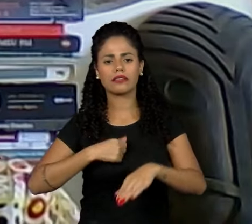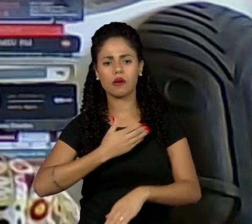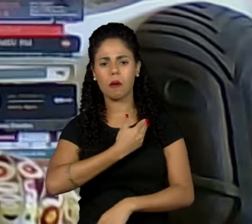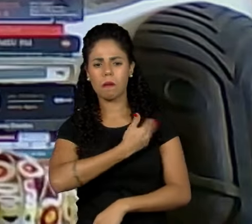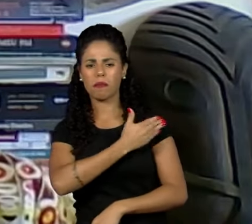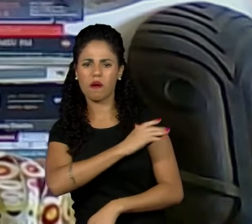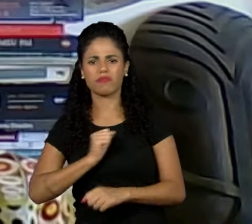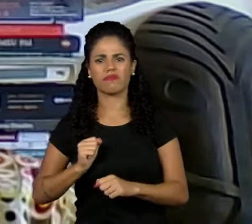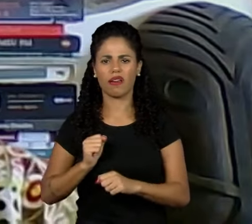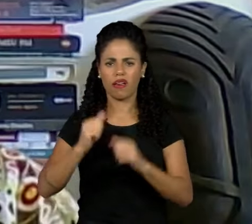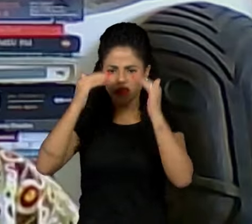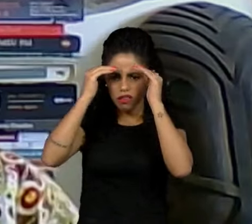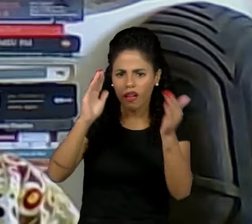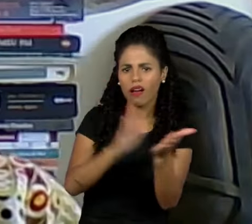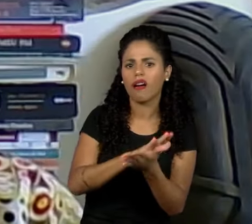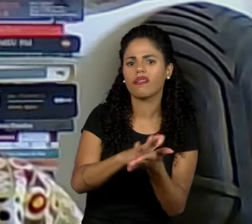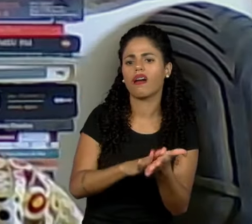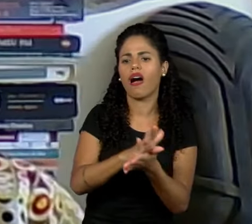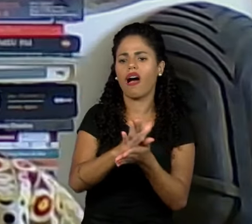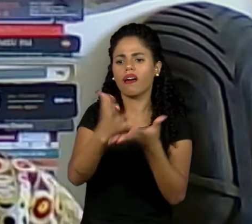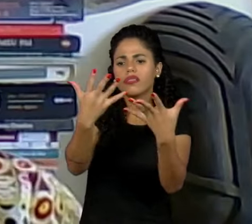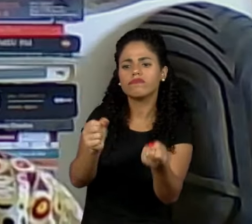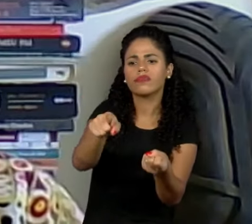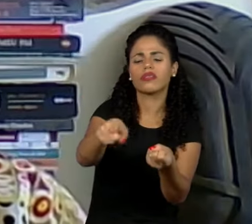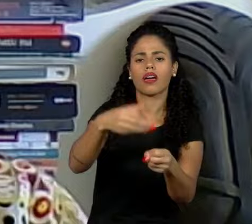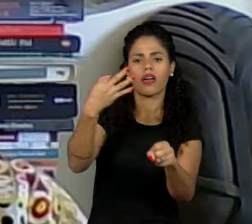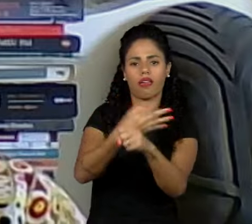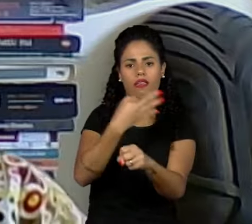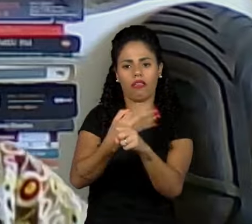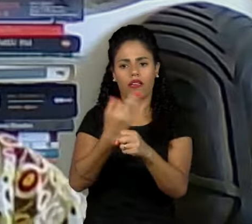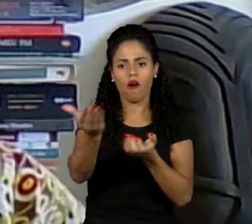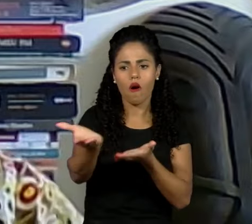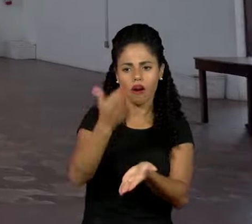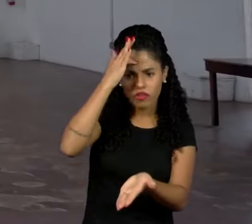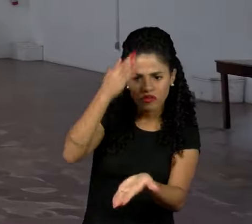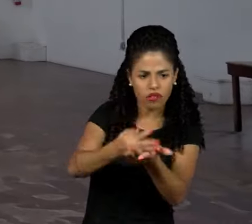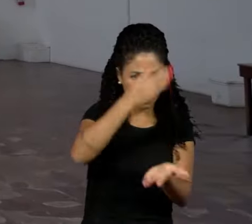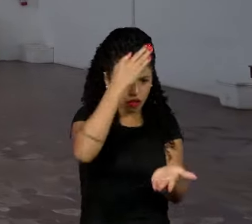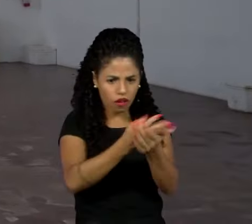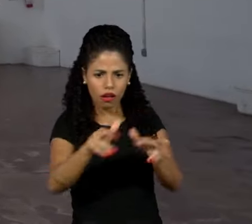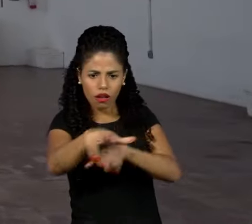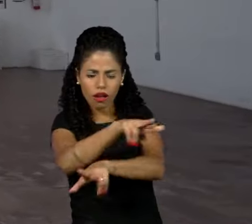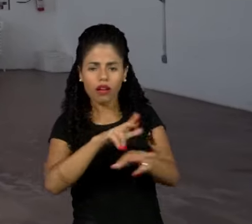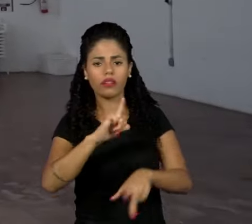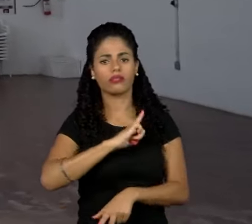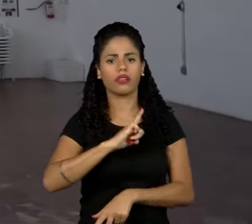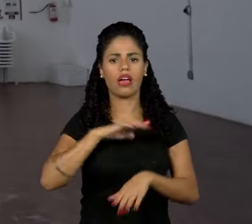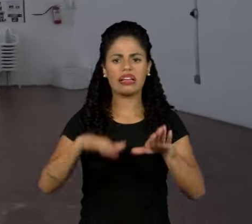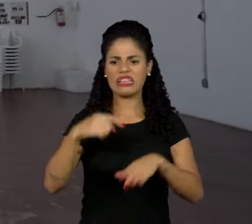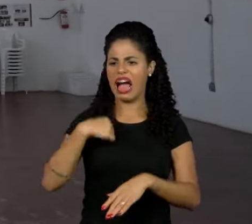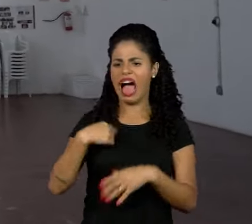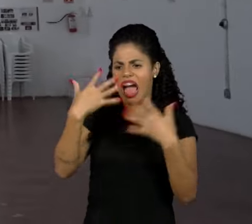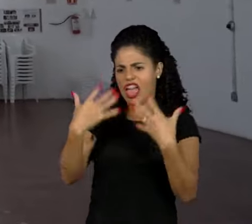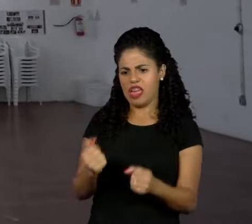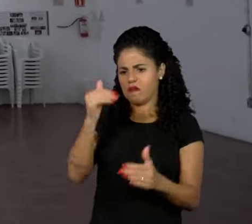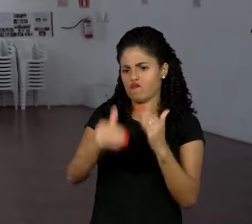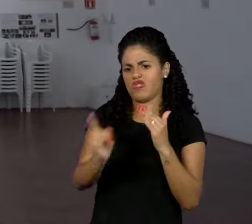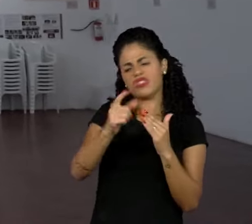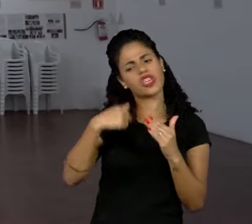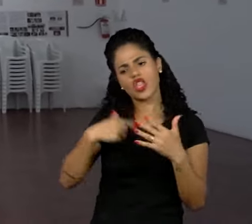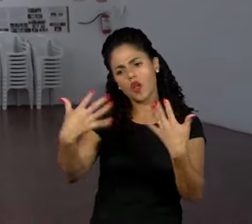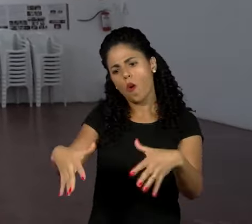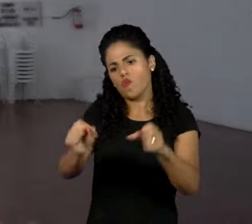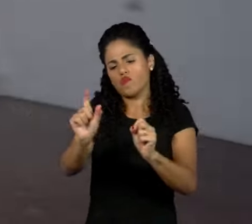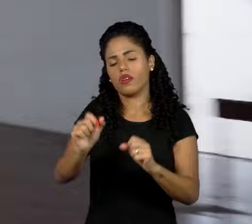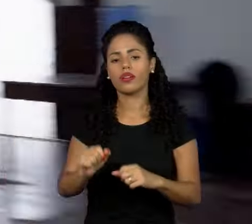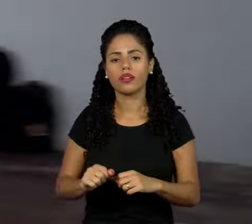de tolerar o outro ou tolerar a fé do outro. Eu não aceito, eu não compactuo, mas eu tolero.